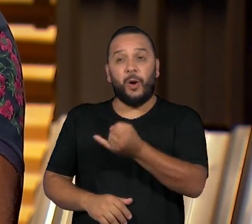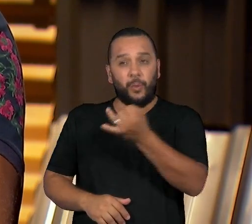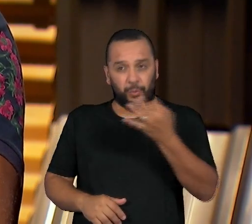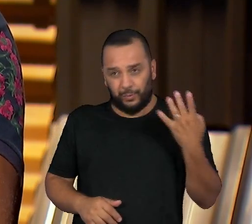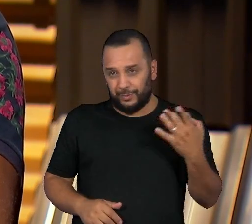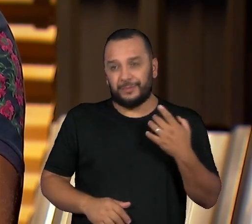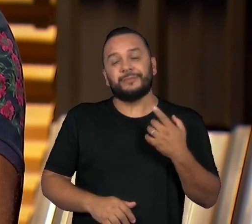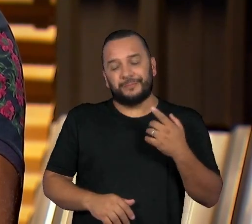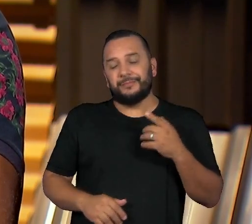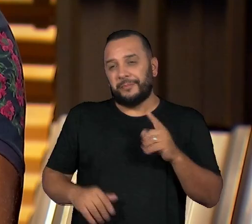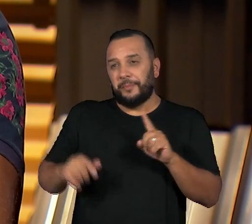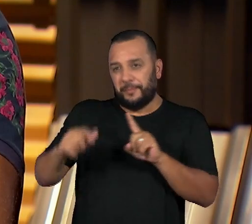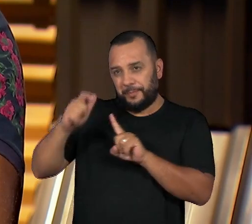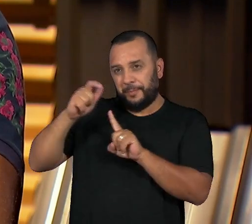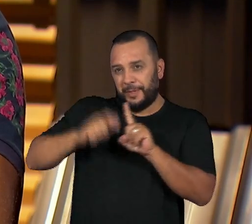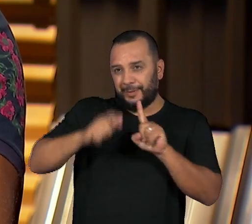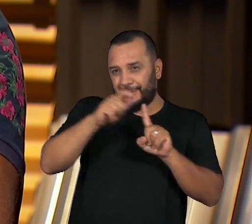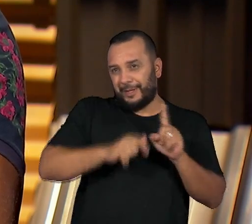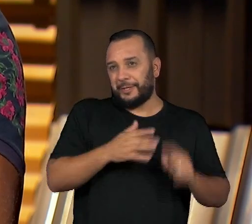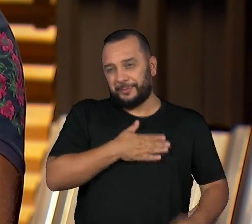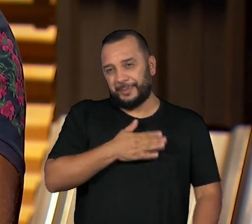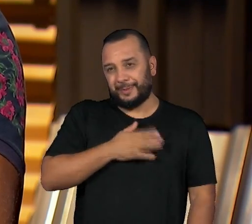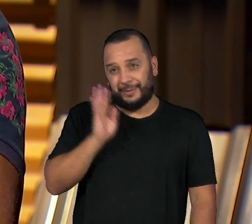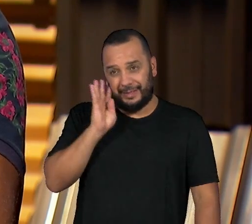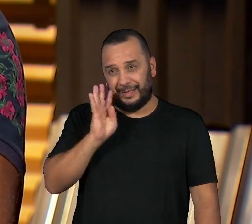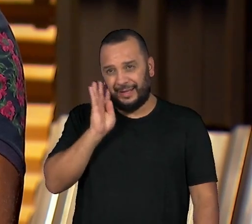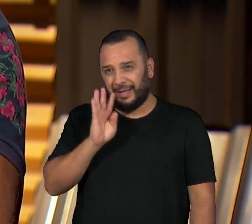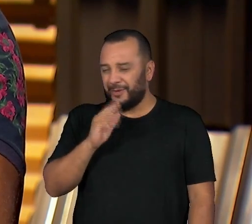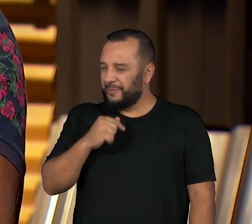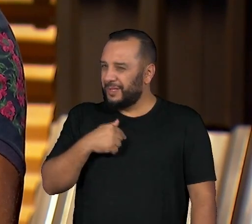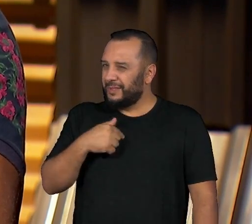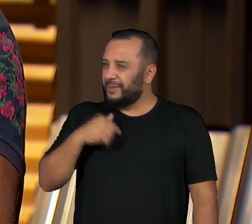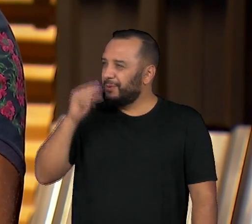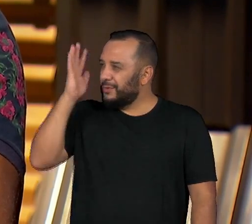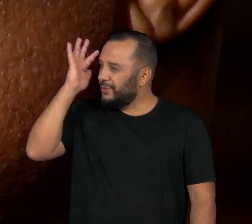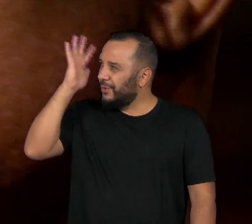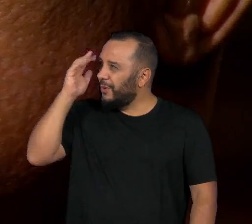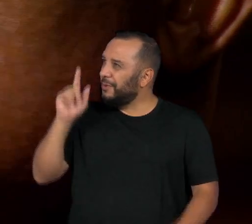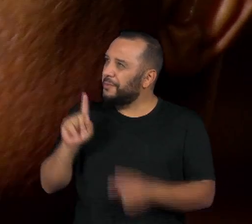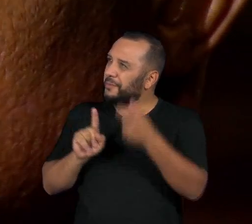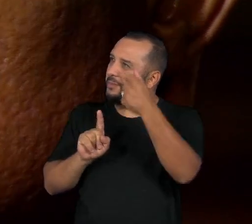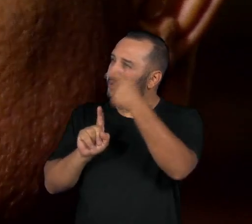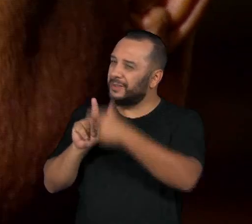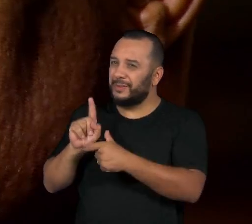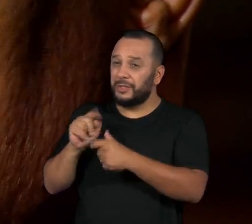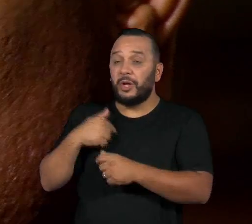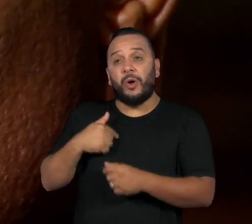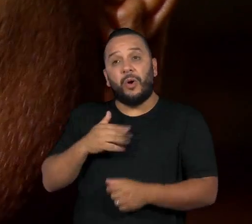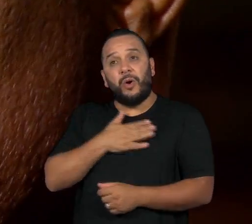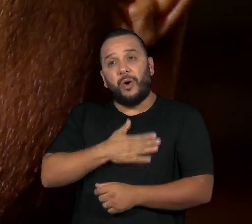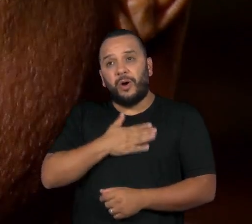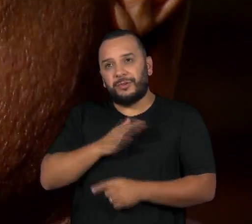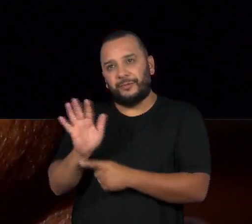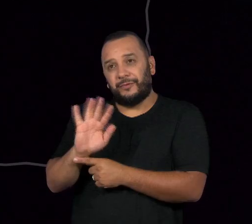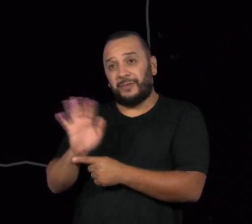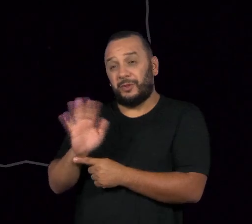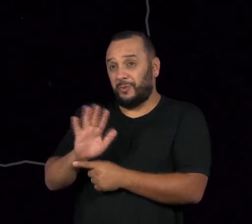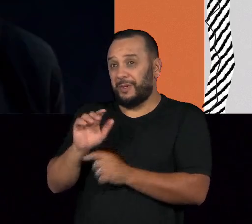legais, mas um papel que eu gostaria de fazer... Eu gosto muito de filmes de ação.